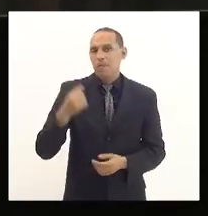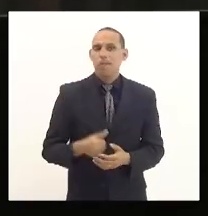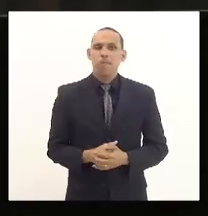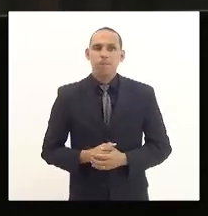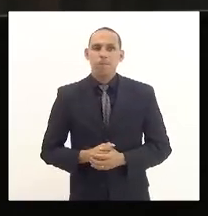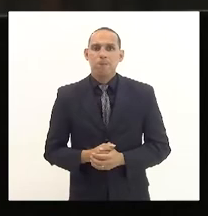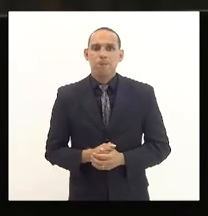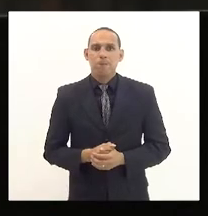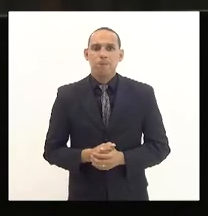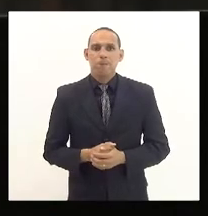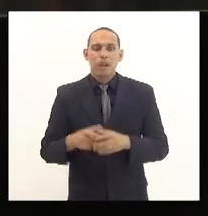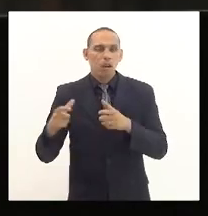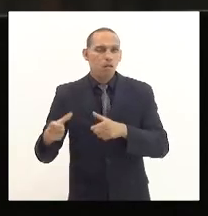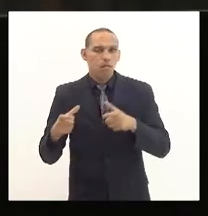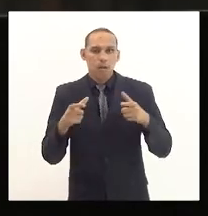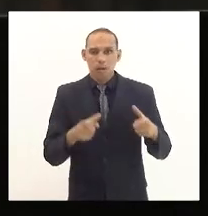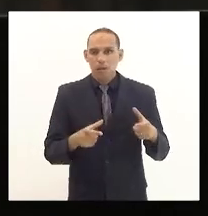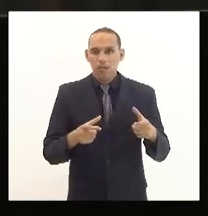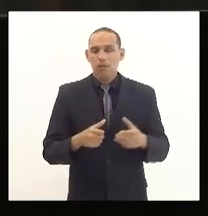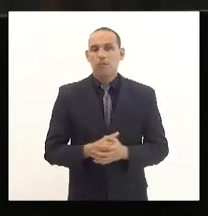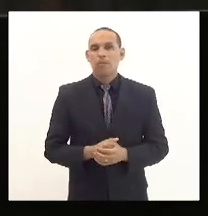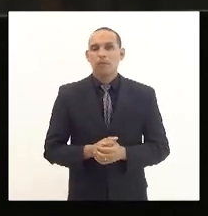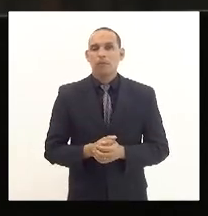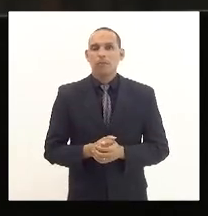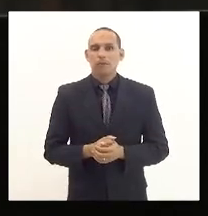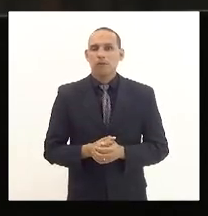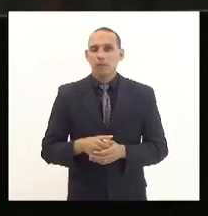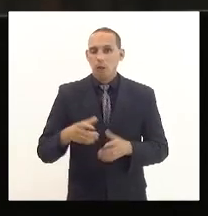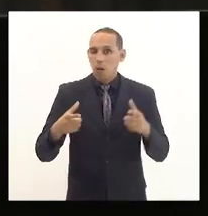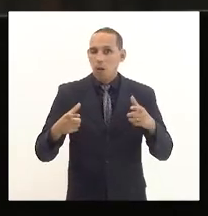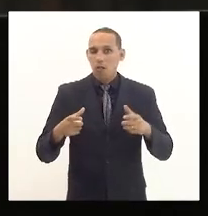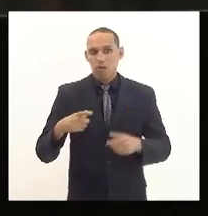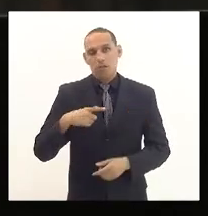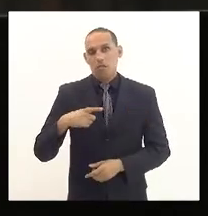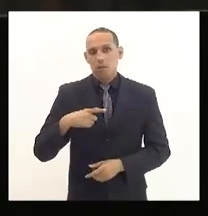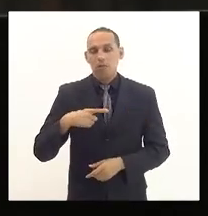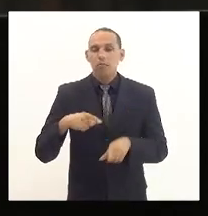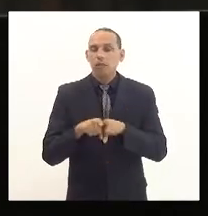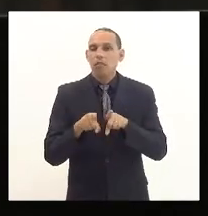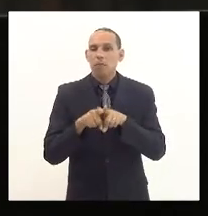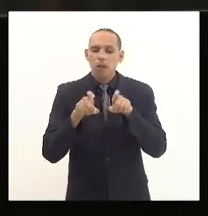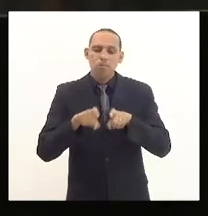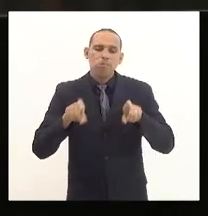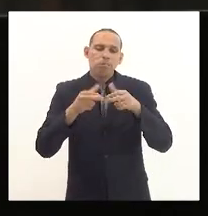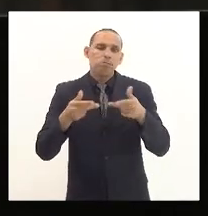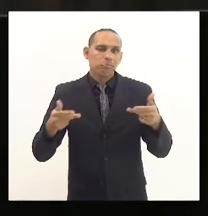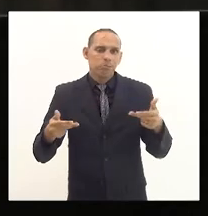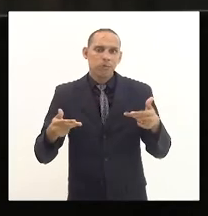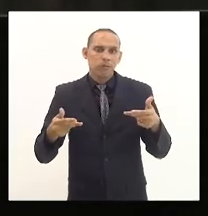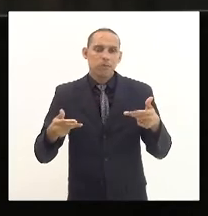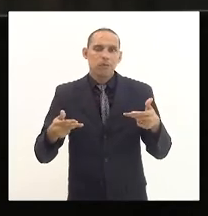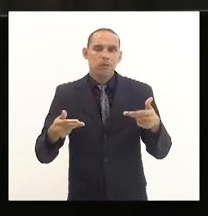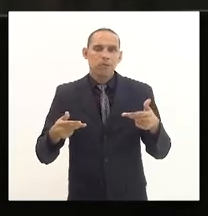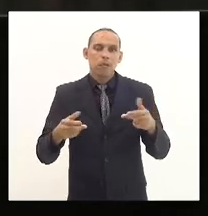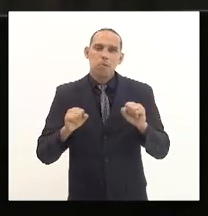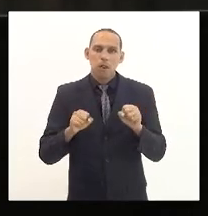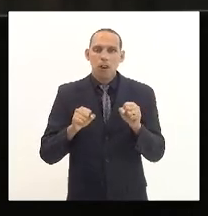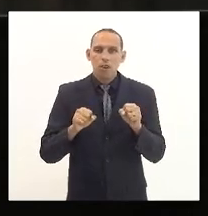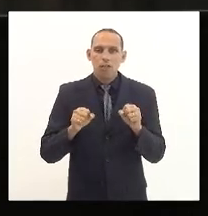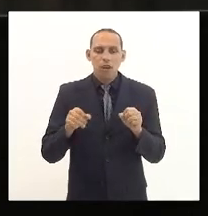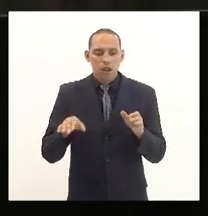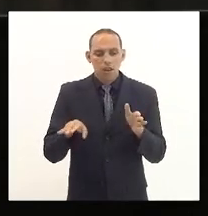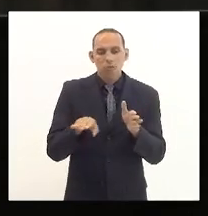do local onde está o Conselho Tutelar a os equipamentos que podem ser chegar até